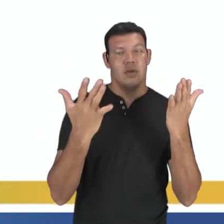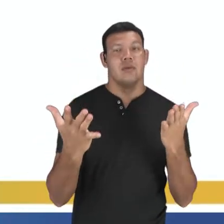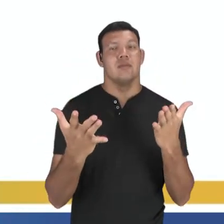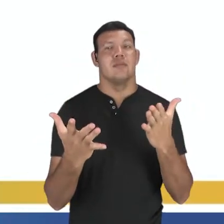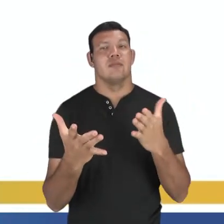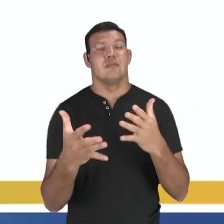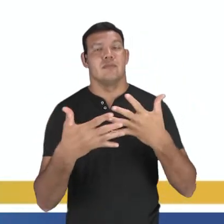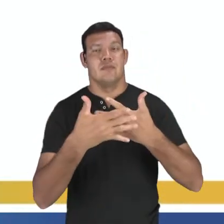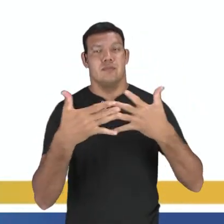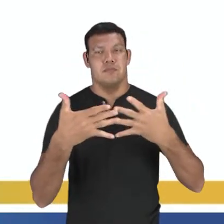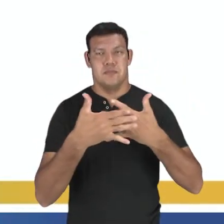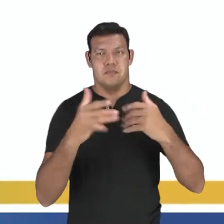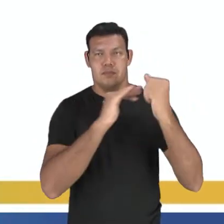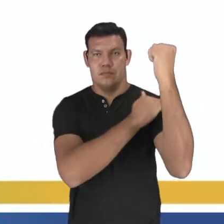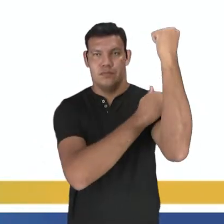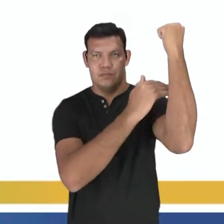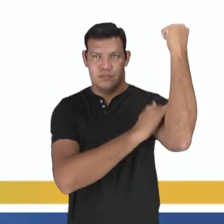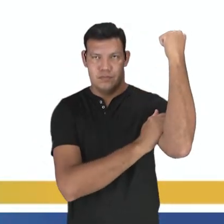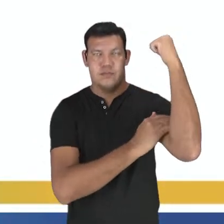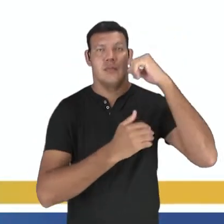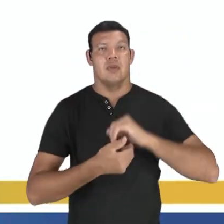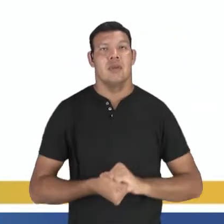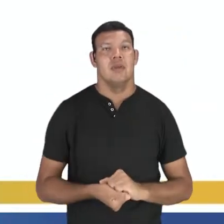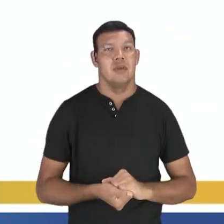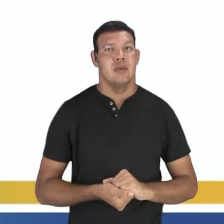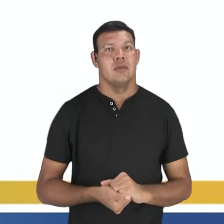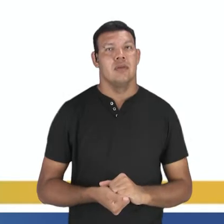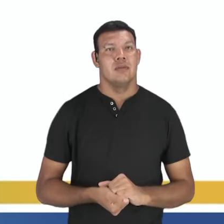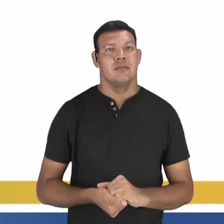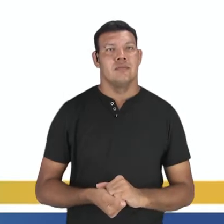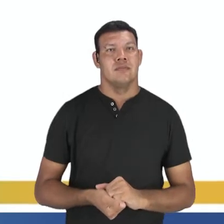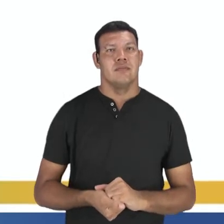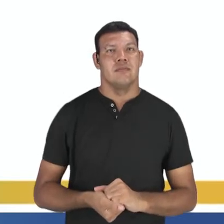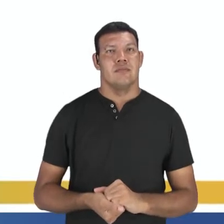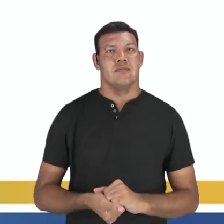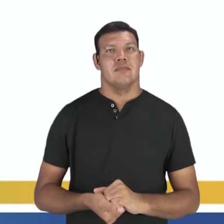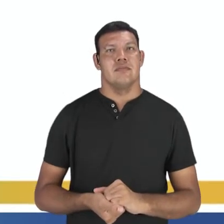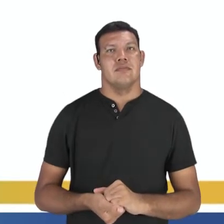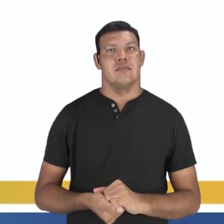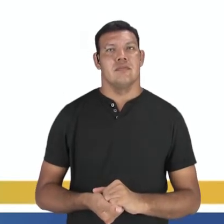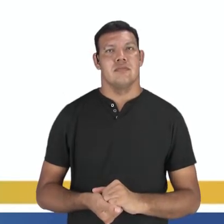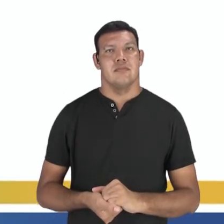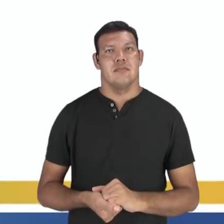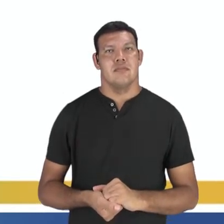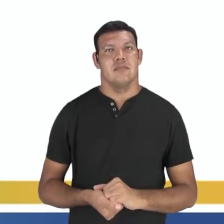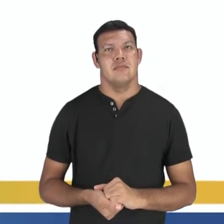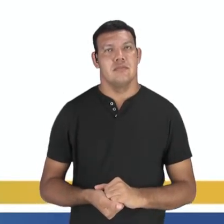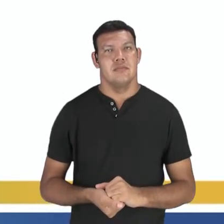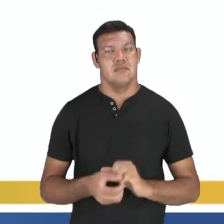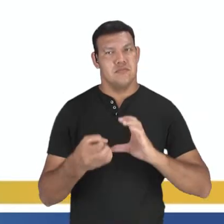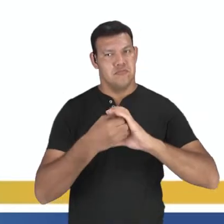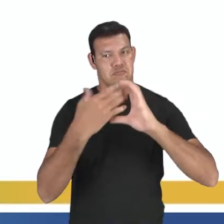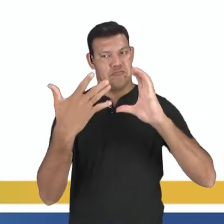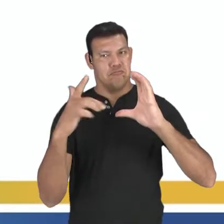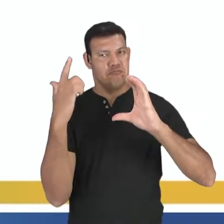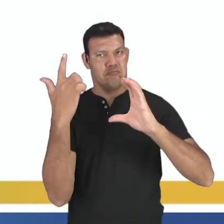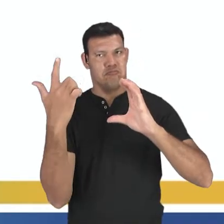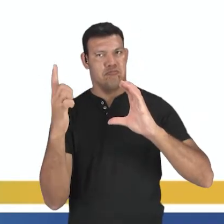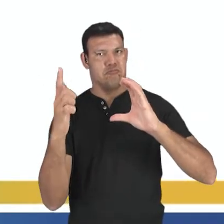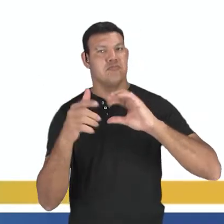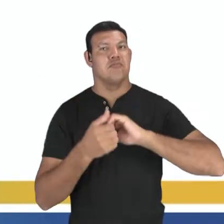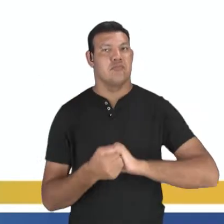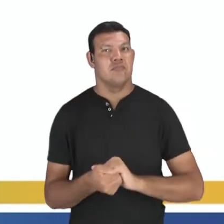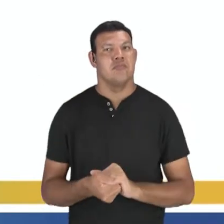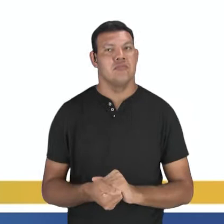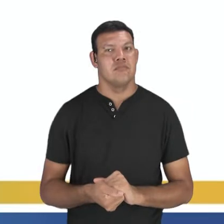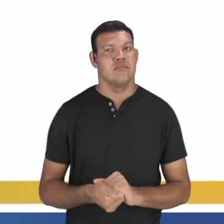núcleos e tem aí as estriações. E o não estriado, aliás, ele não vai ter essa característica e, além